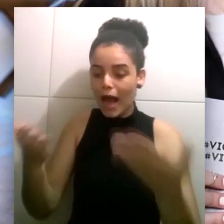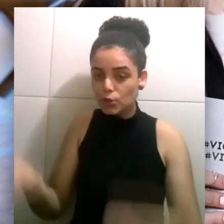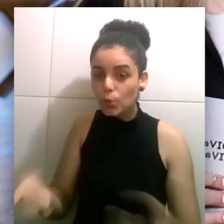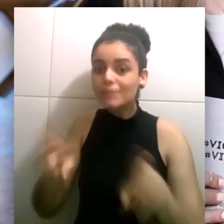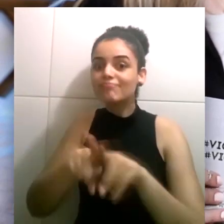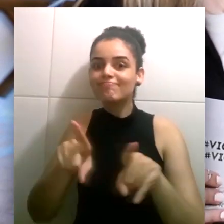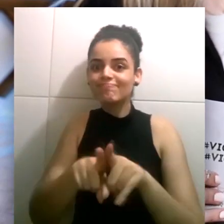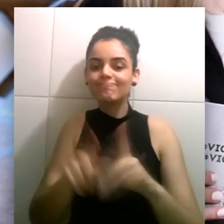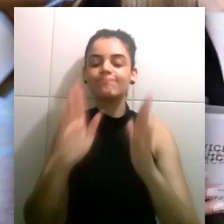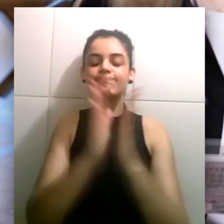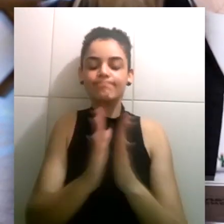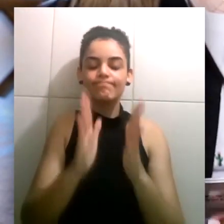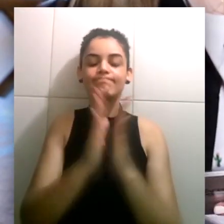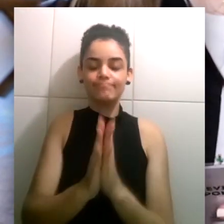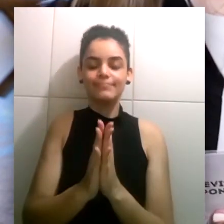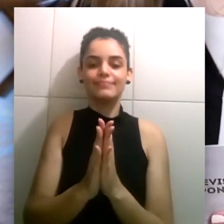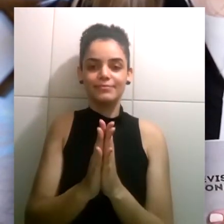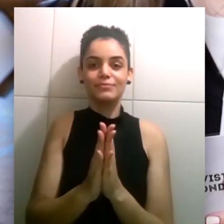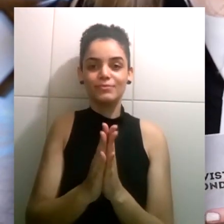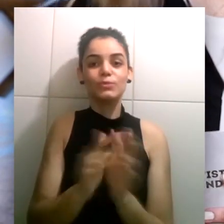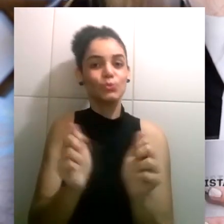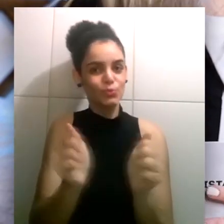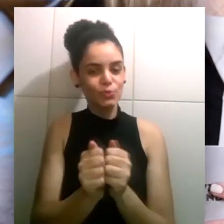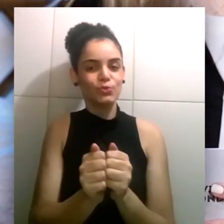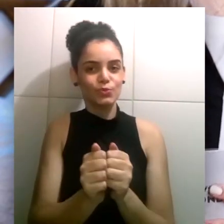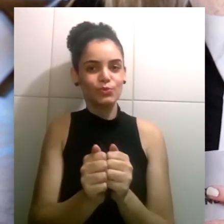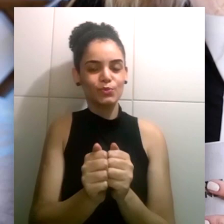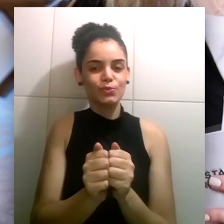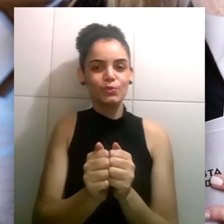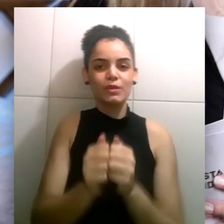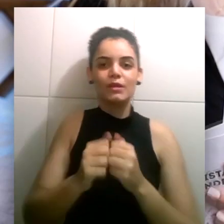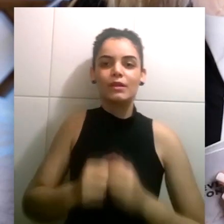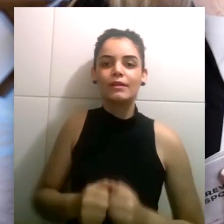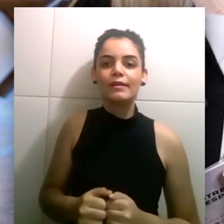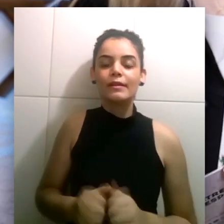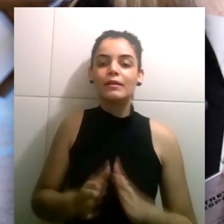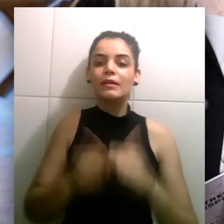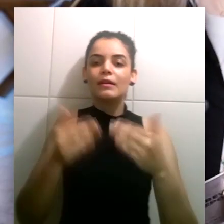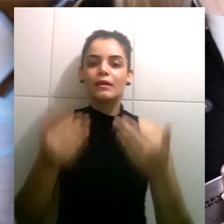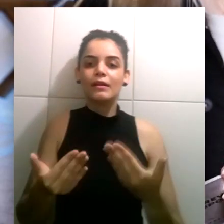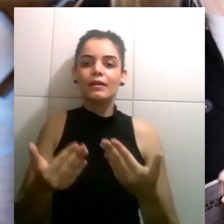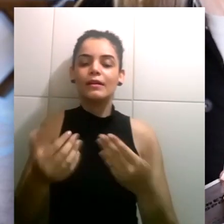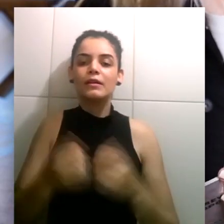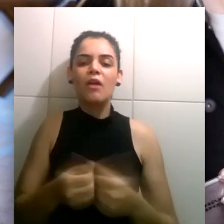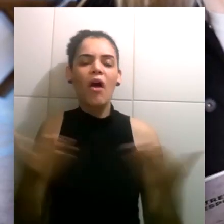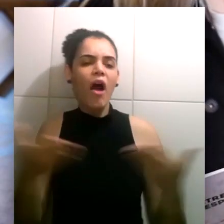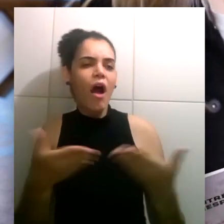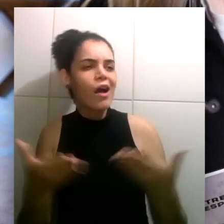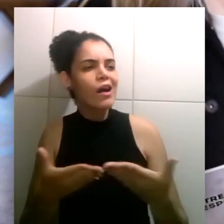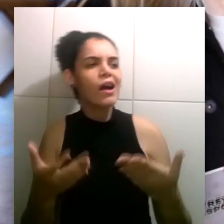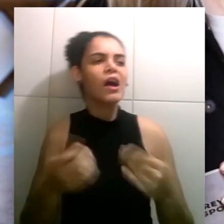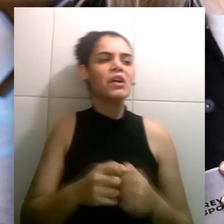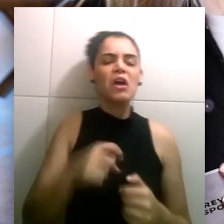oração. Então, adoração profética junto com a oração profética. Faz sentido? Assim, a intercessão que não é